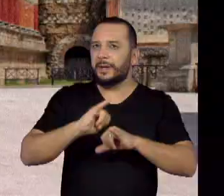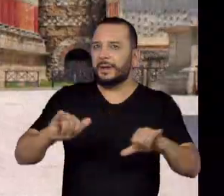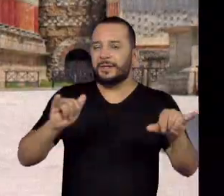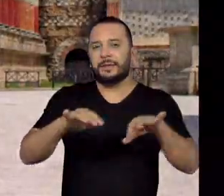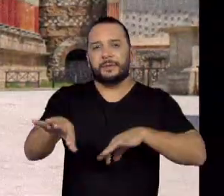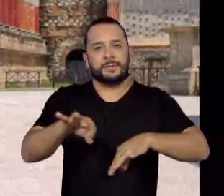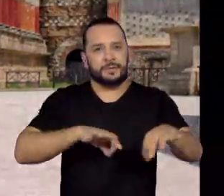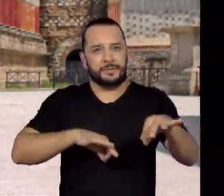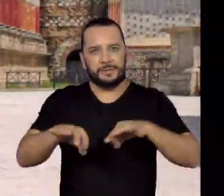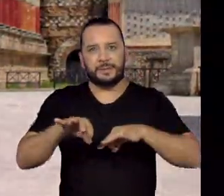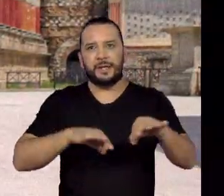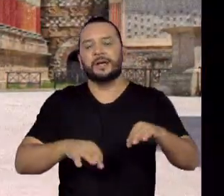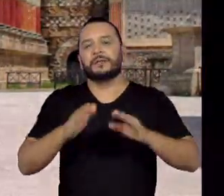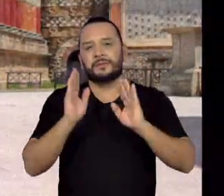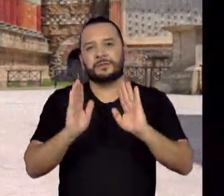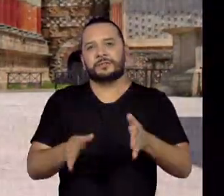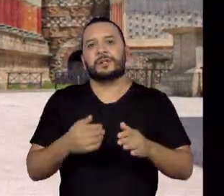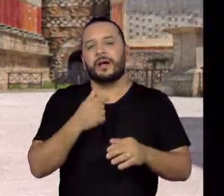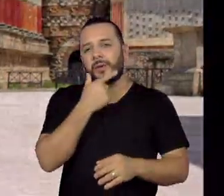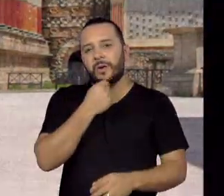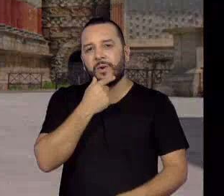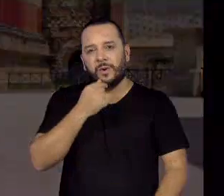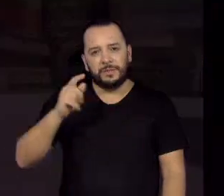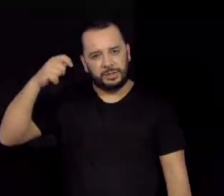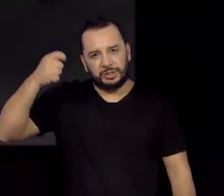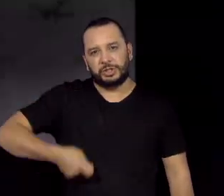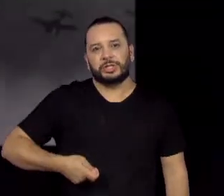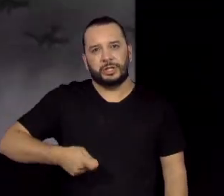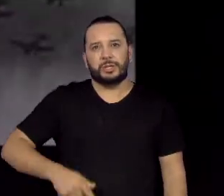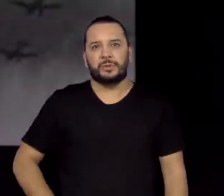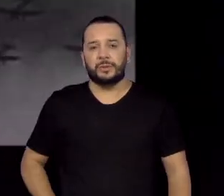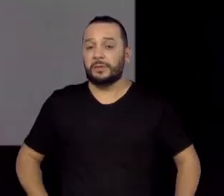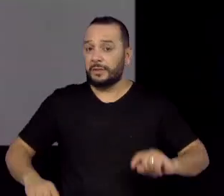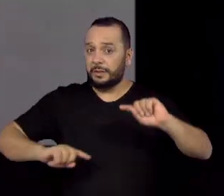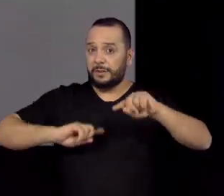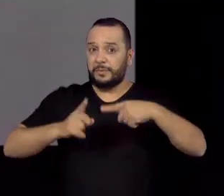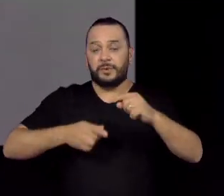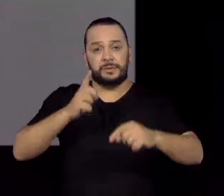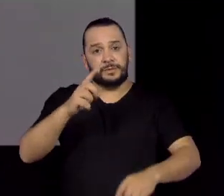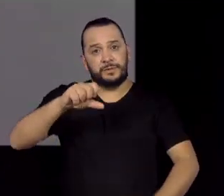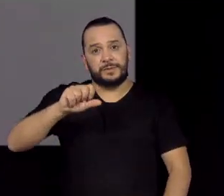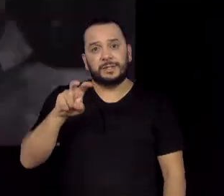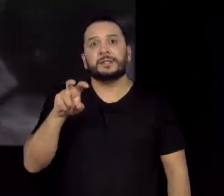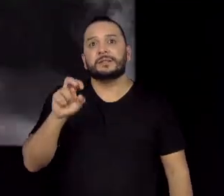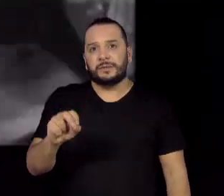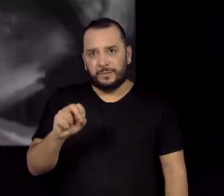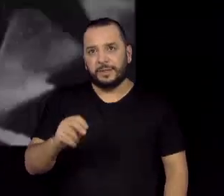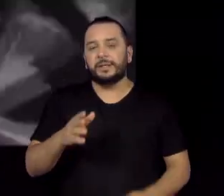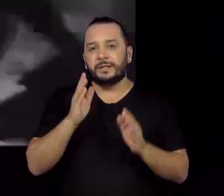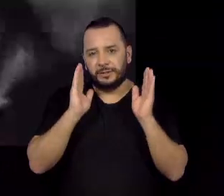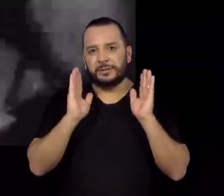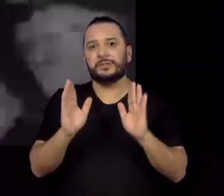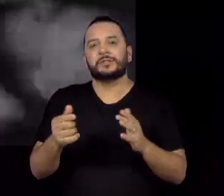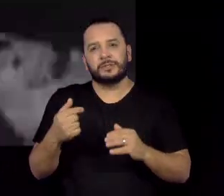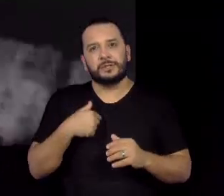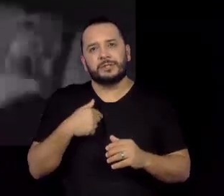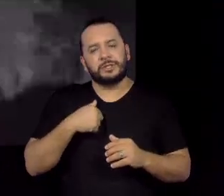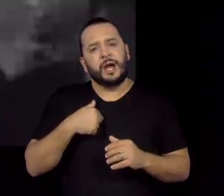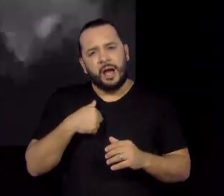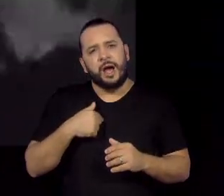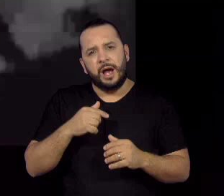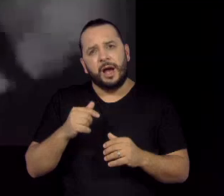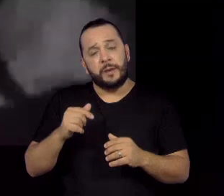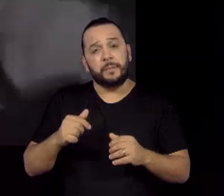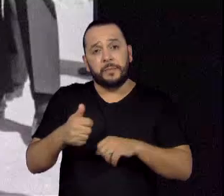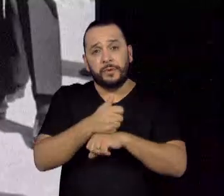projeto fascista do ditador. Mas depois dos anos 50, com o fascismo derrotado, profissionais